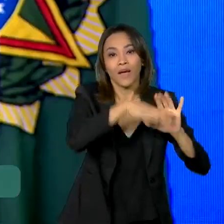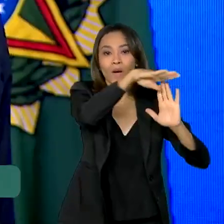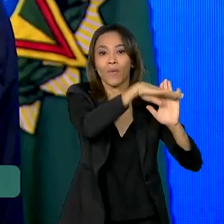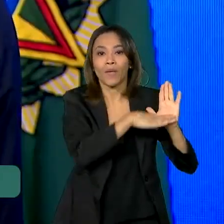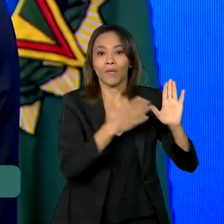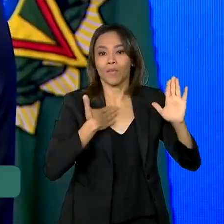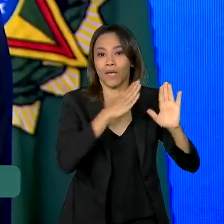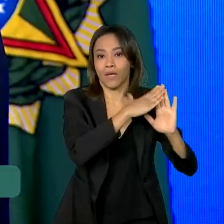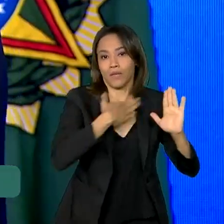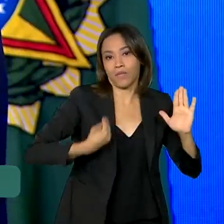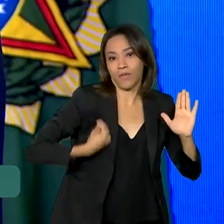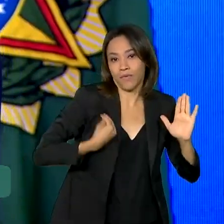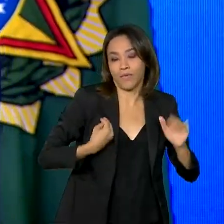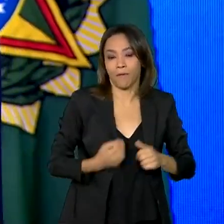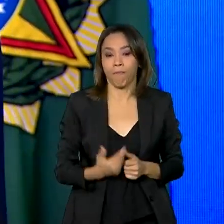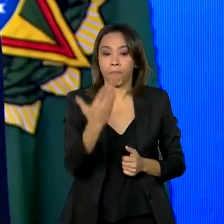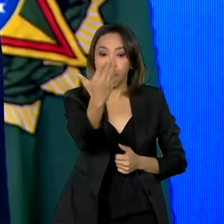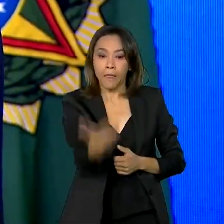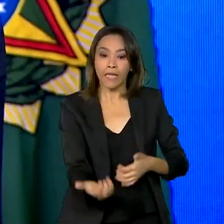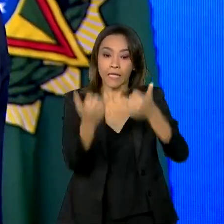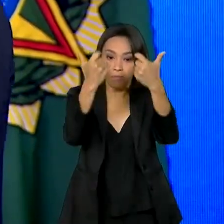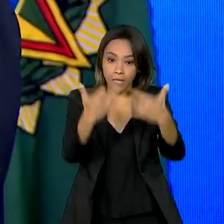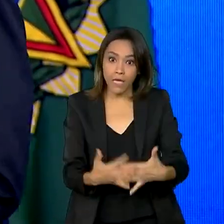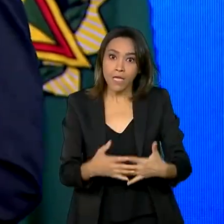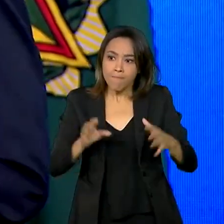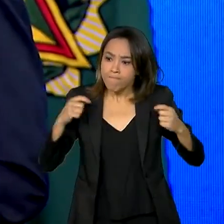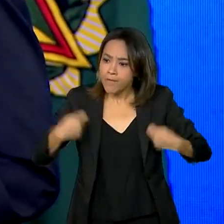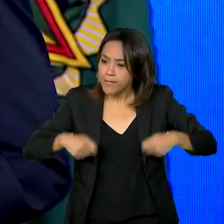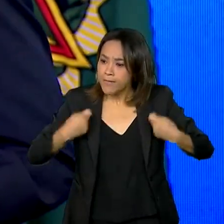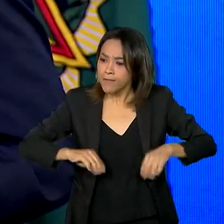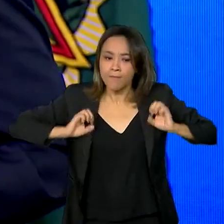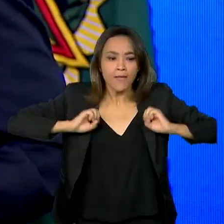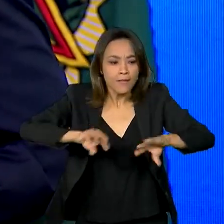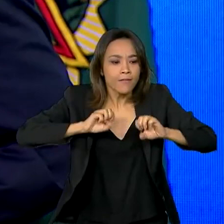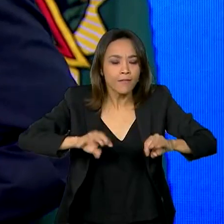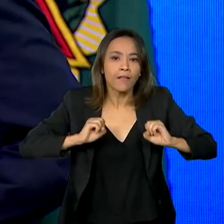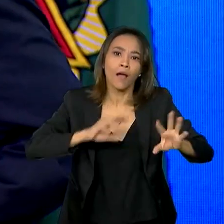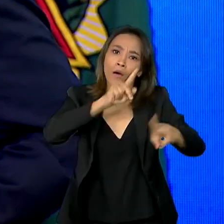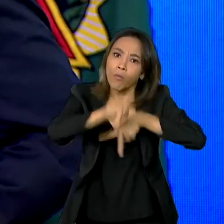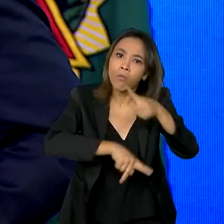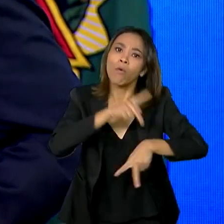Vida. Nós temos que ensinar o povo brasileiro a gostar de ler.